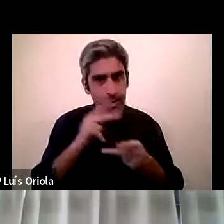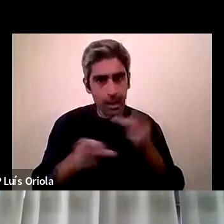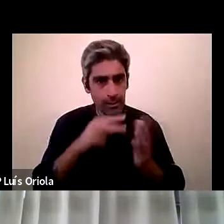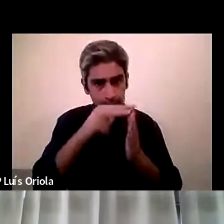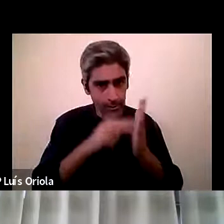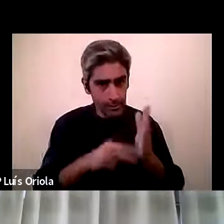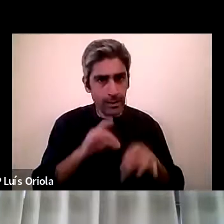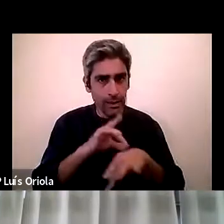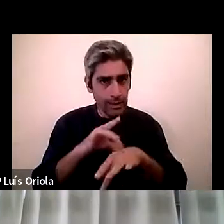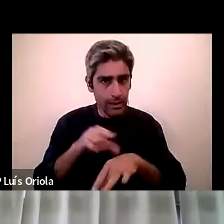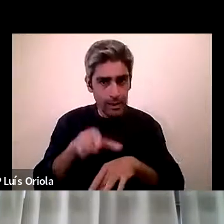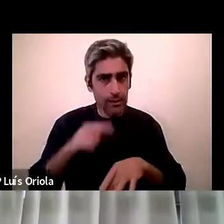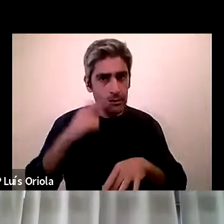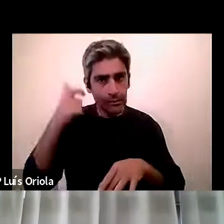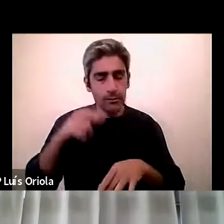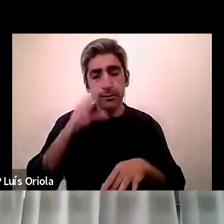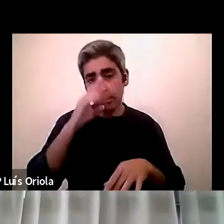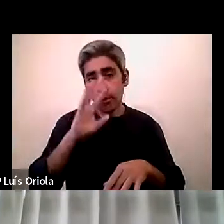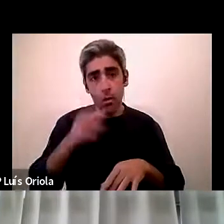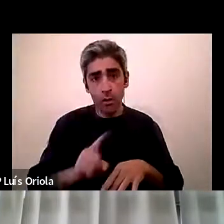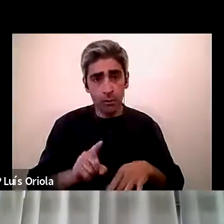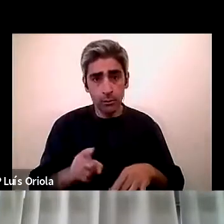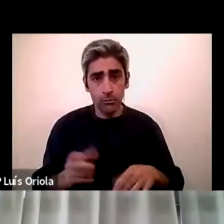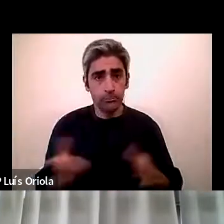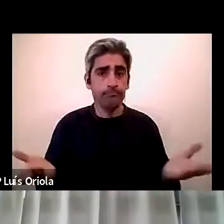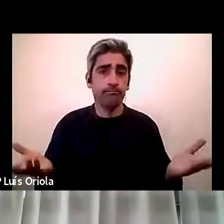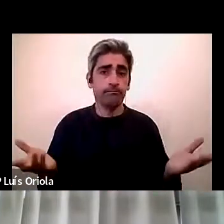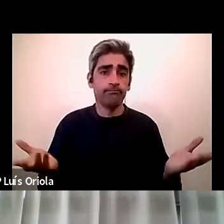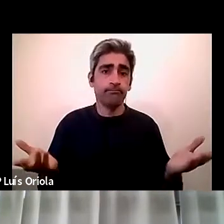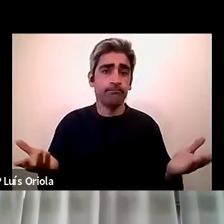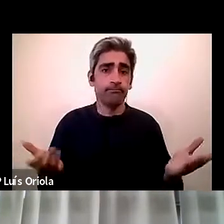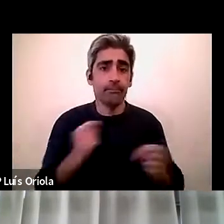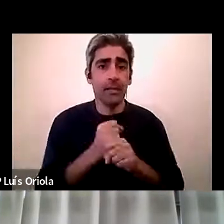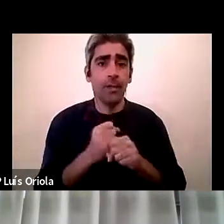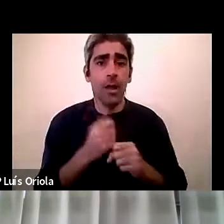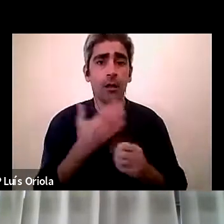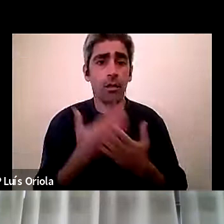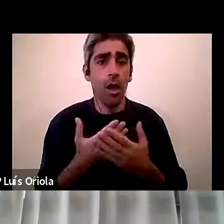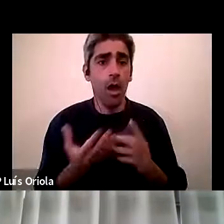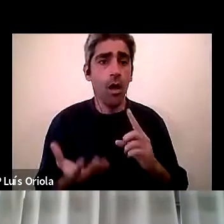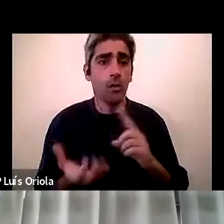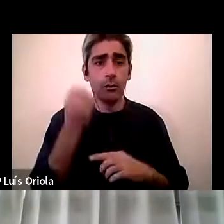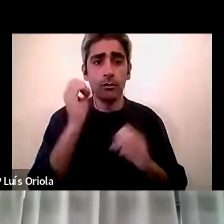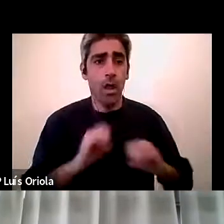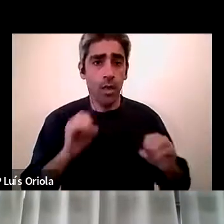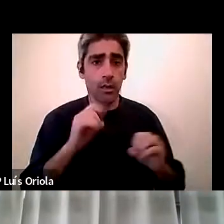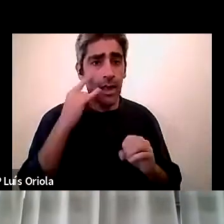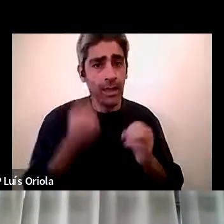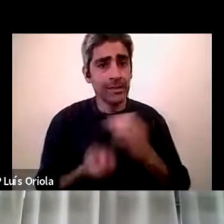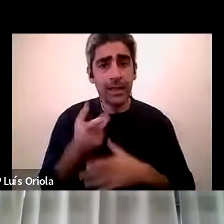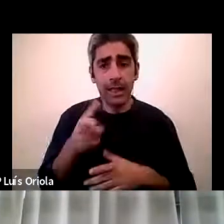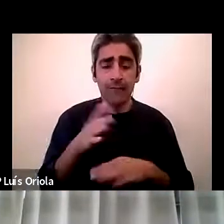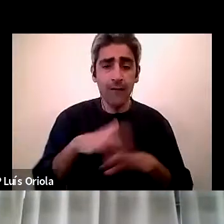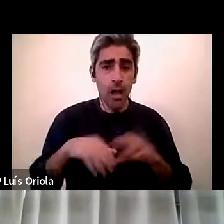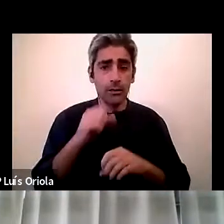guia, porque no fundo, se isto não acontecer, bem, enfim, o trabalho não teve sucesso. O sucesso desta iniciativa e de